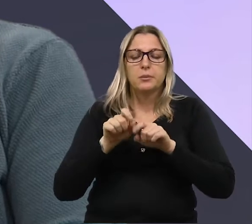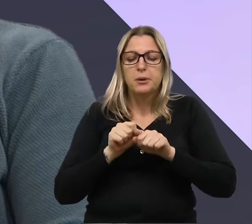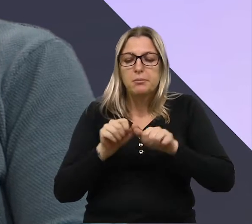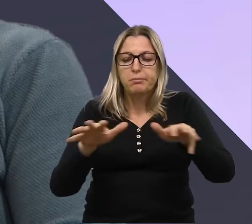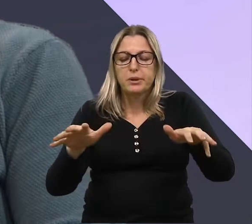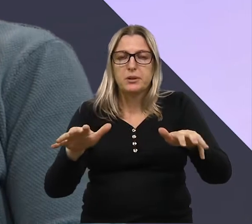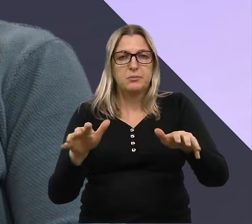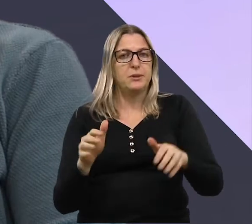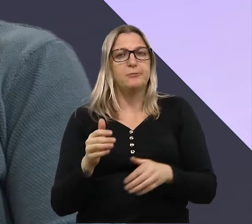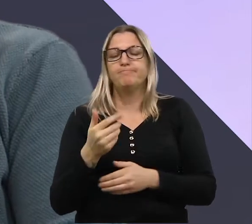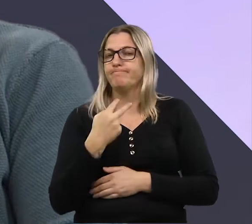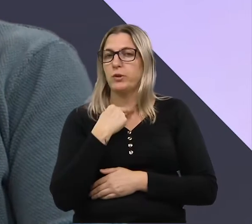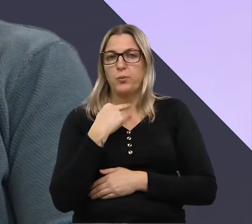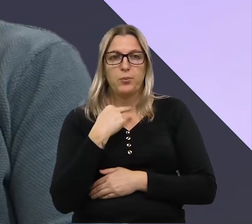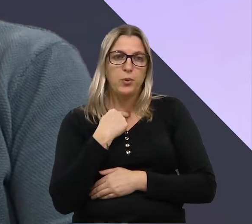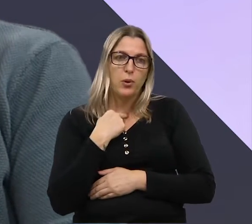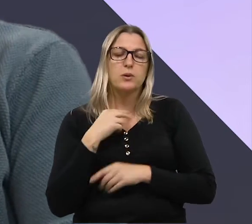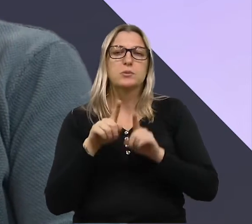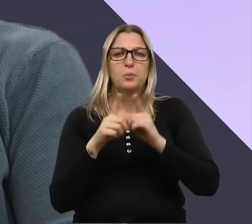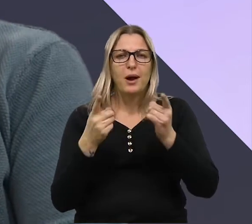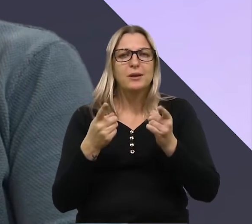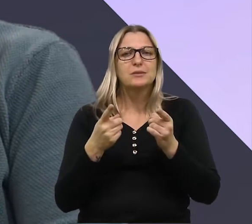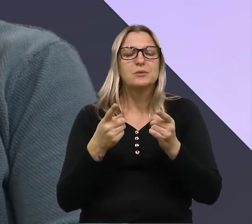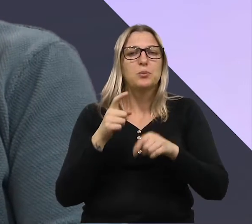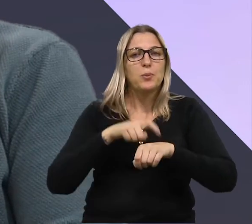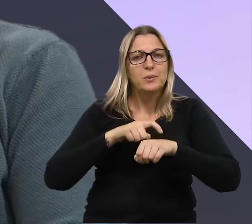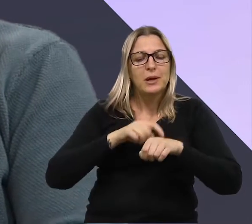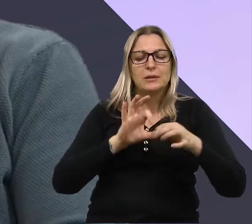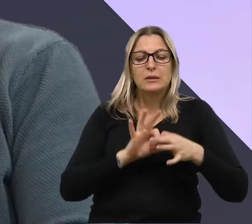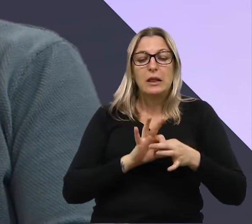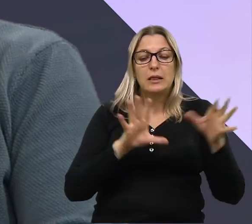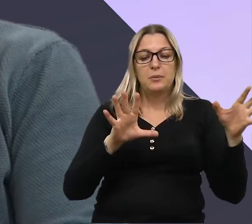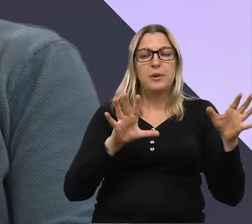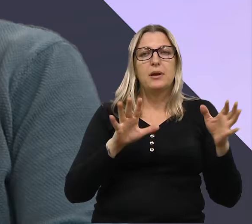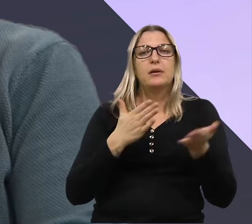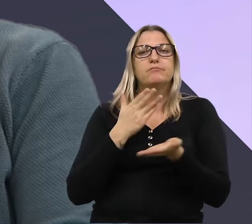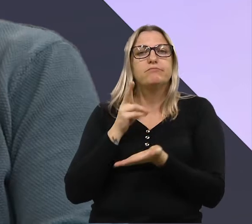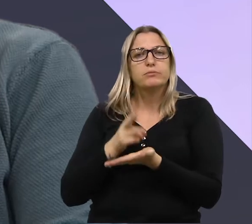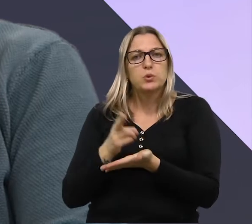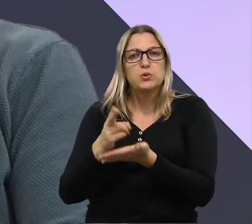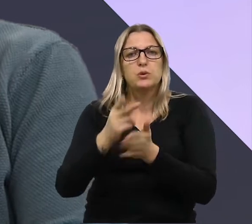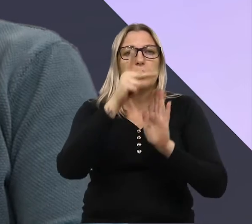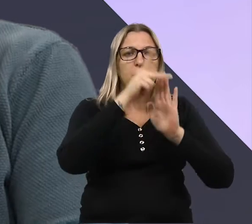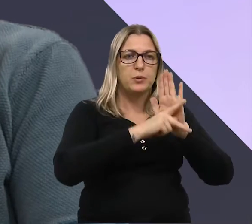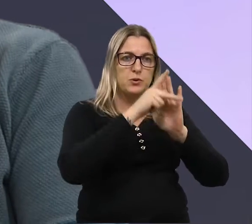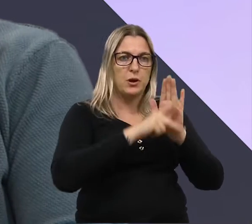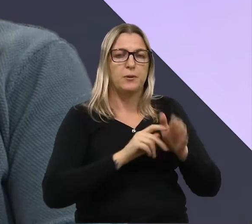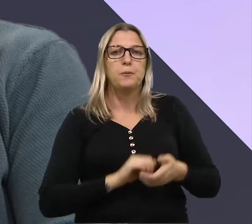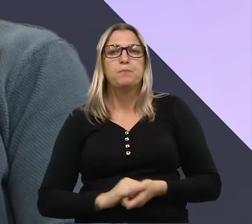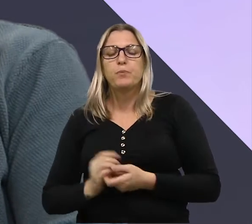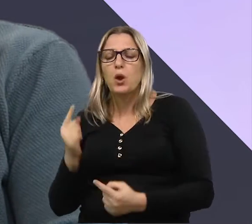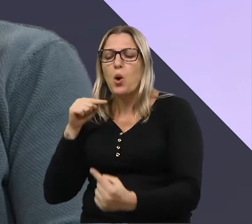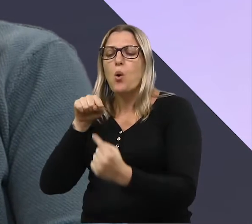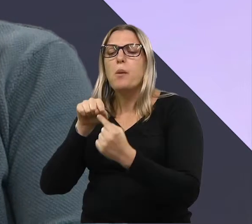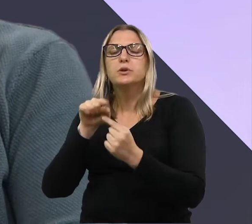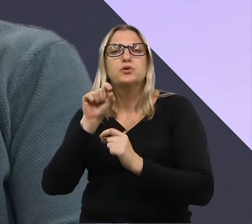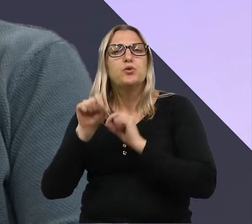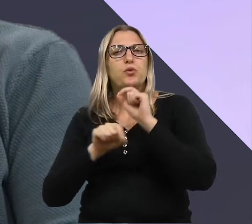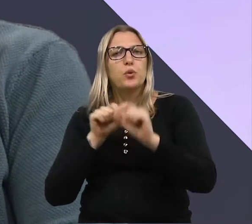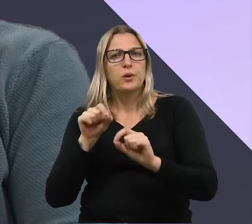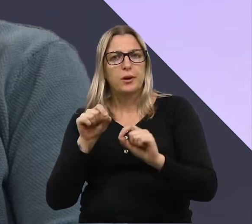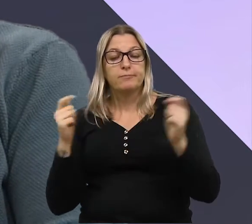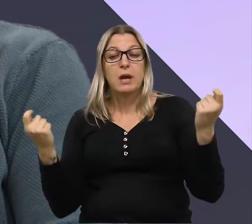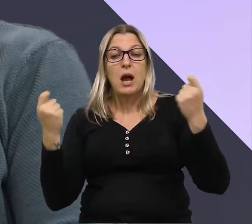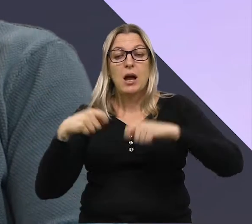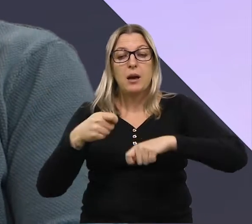suspendendo ele adiando ele mas assim que liberar nós vamos dar sequência nesse projeto ele tinha o intuito básico que era qualificação de